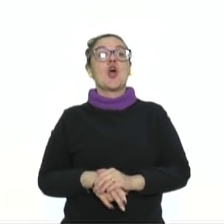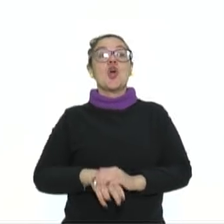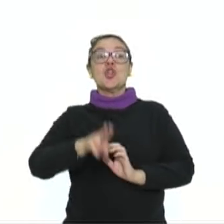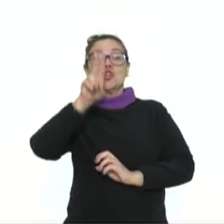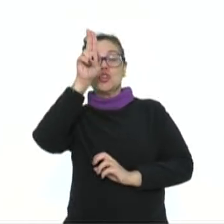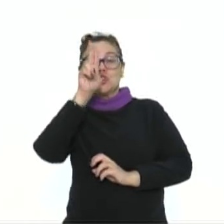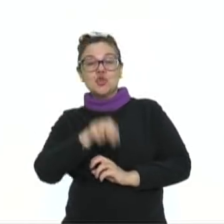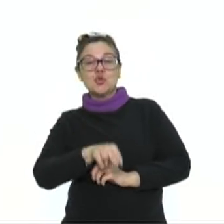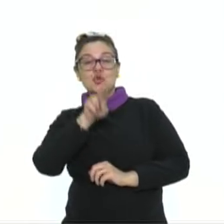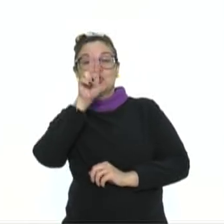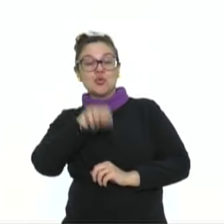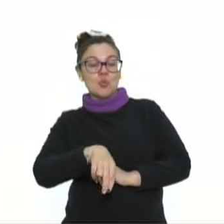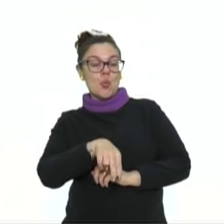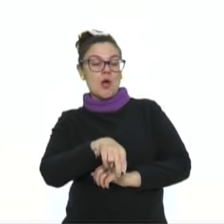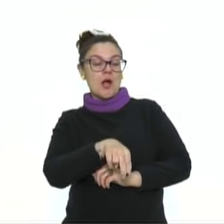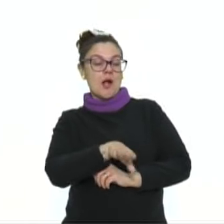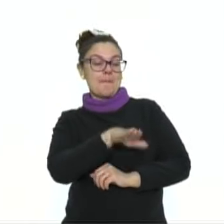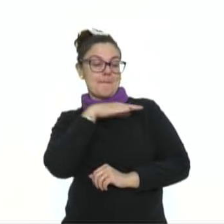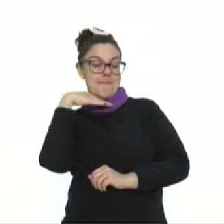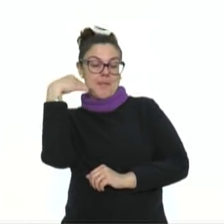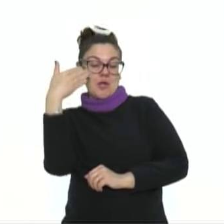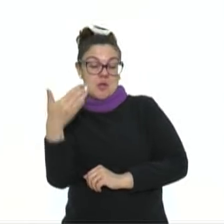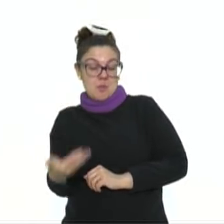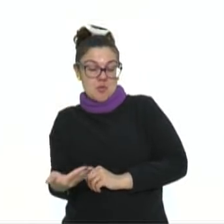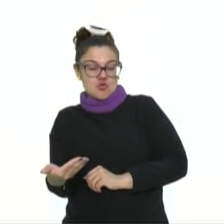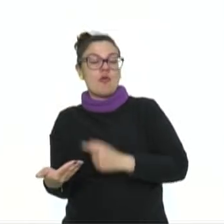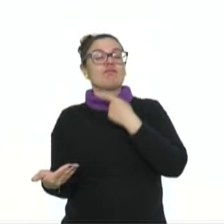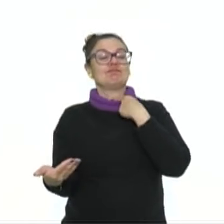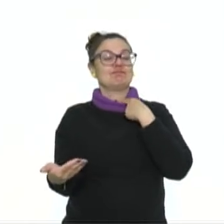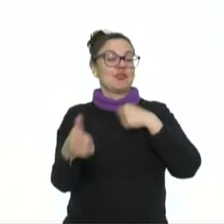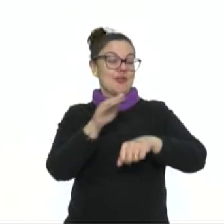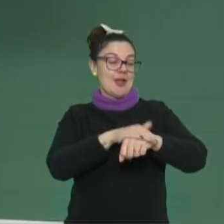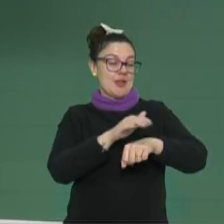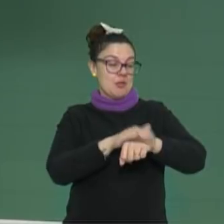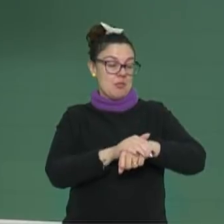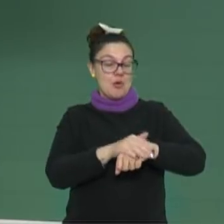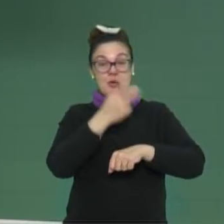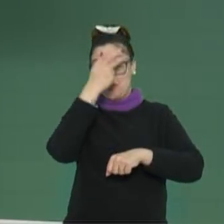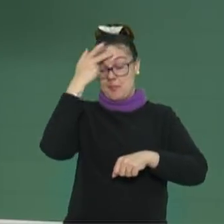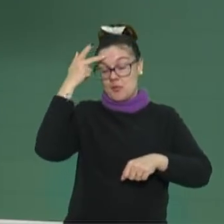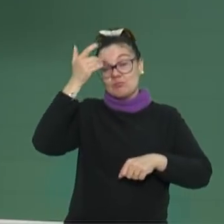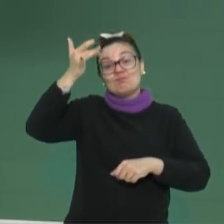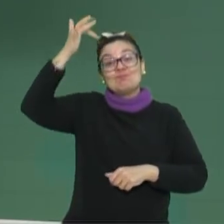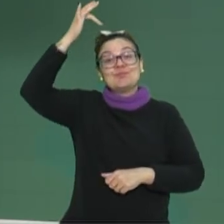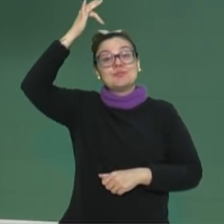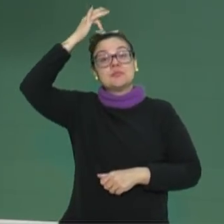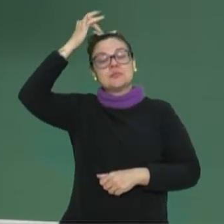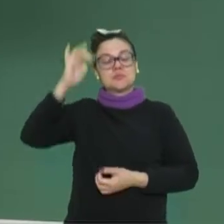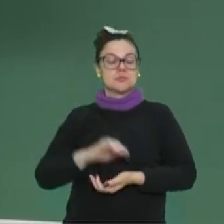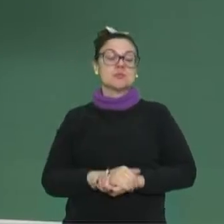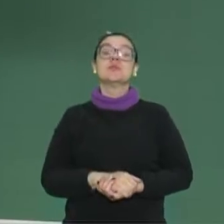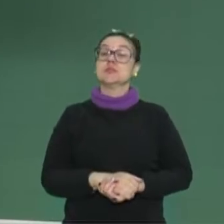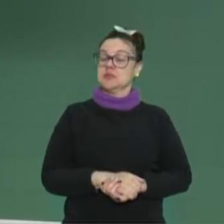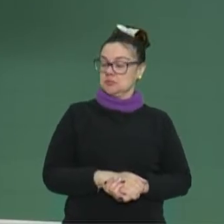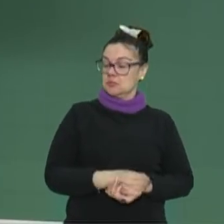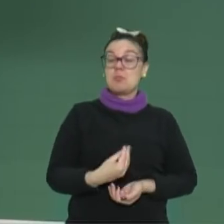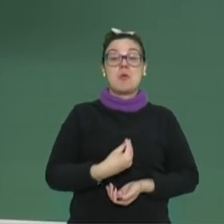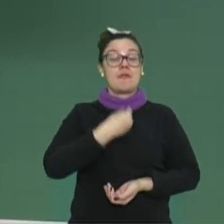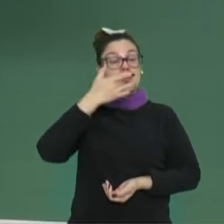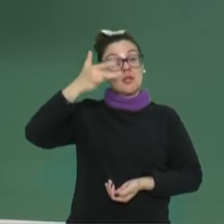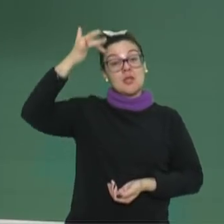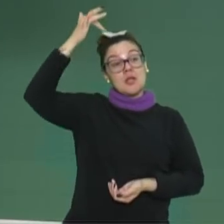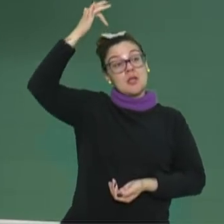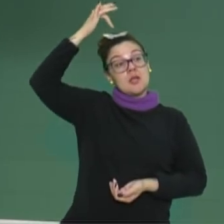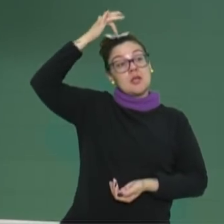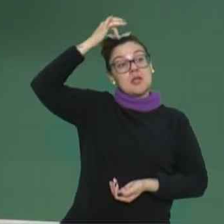tire a vida intencionalmente de um ser humano inocente. Esse é um valor muito claro para a nossa sociedade. Uma vida inocente não